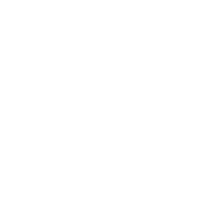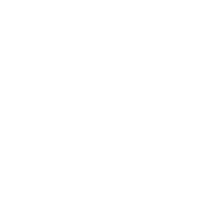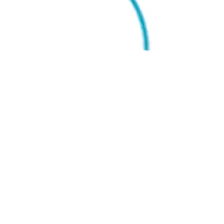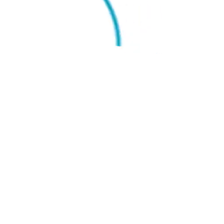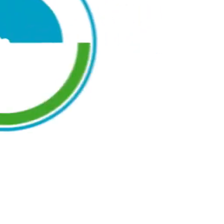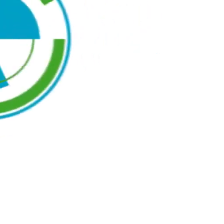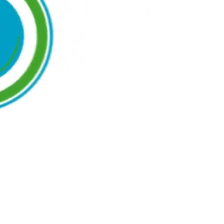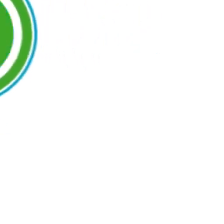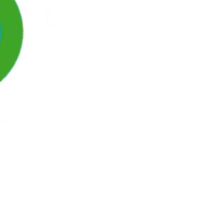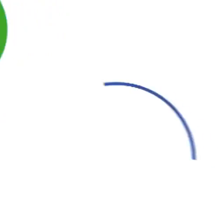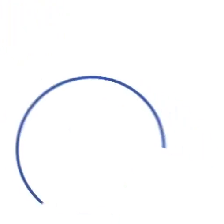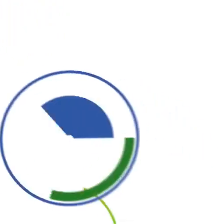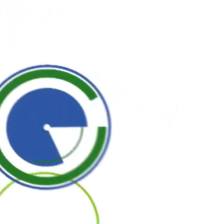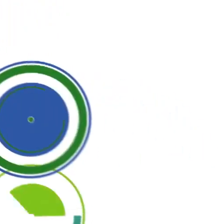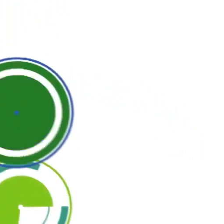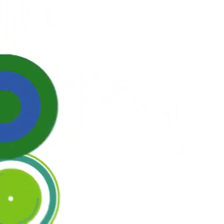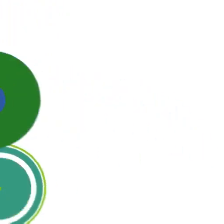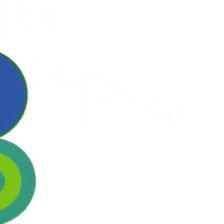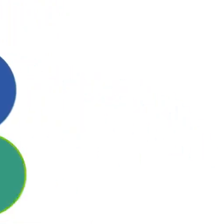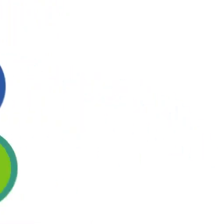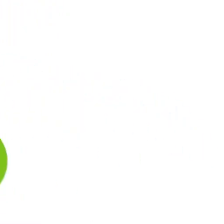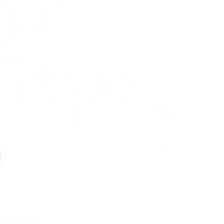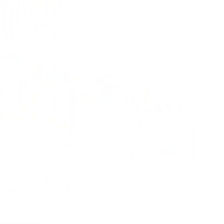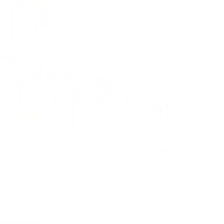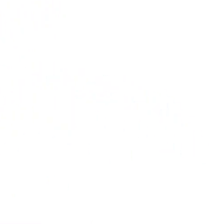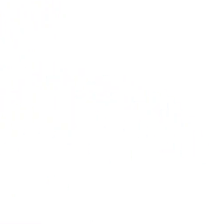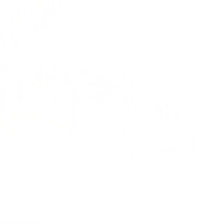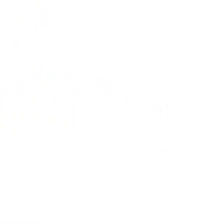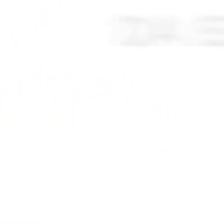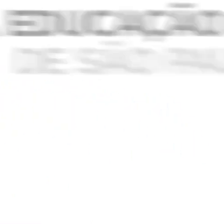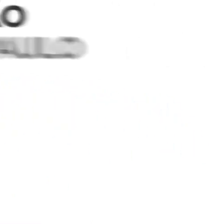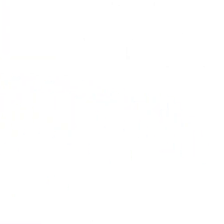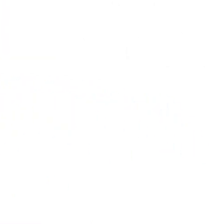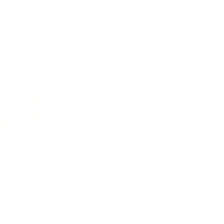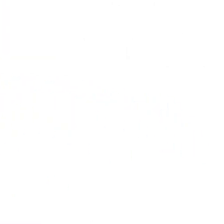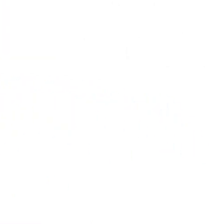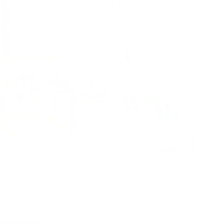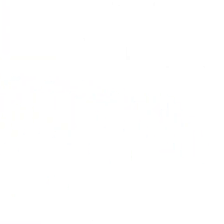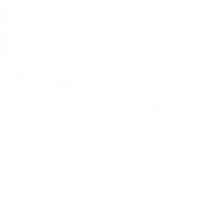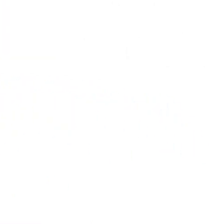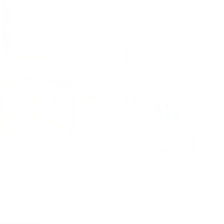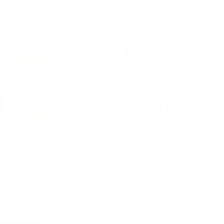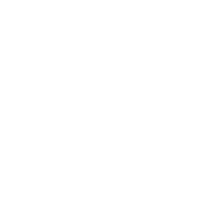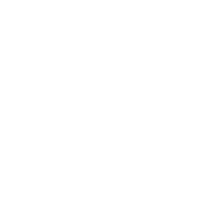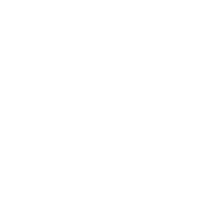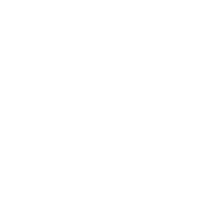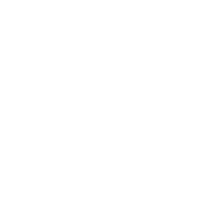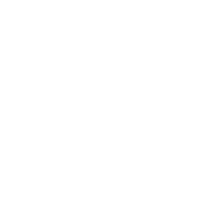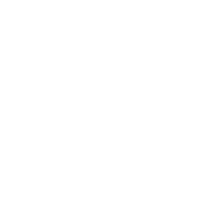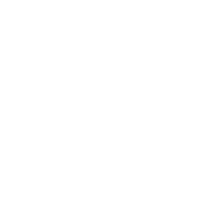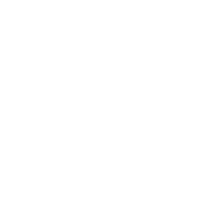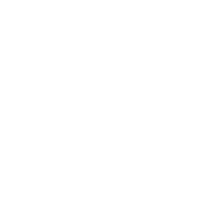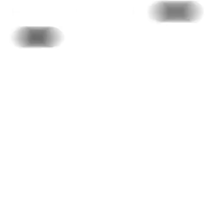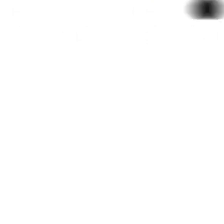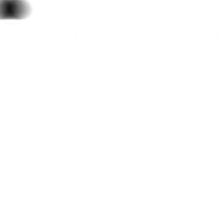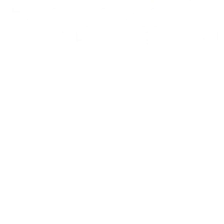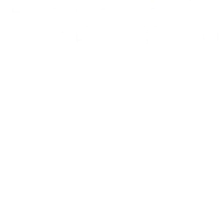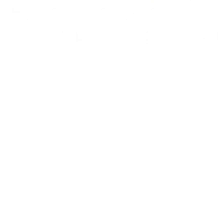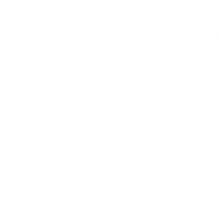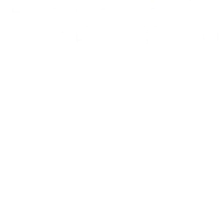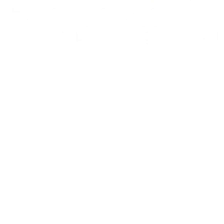para conversar cada vez mais sobre o continente americano e outras tantas temáticas do componente de geografia no 8º ano.